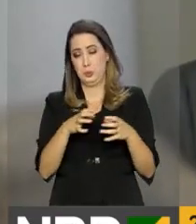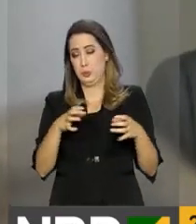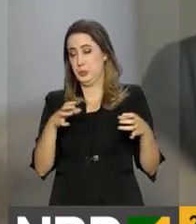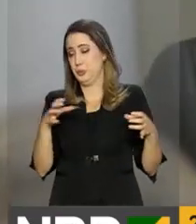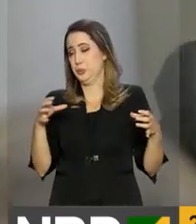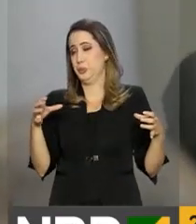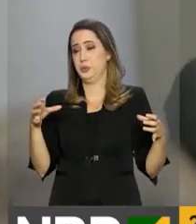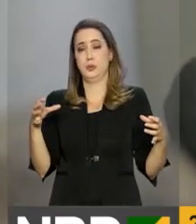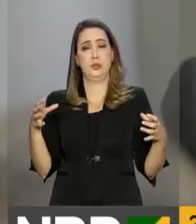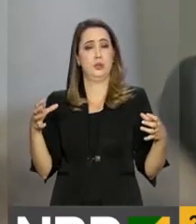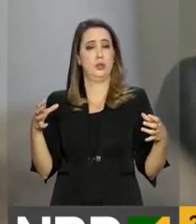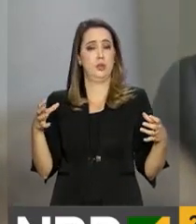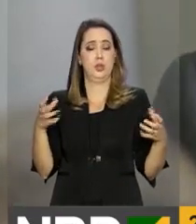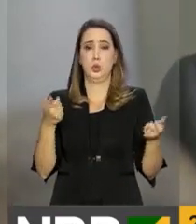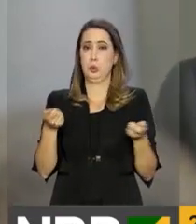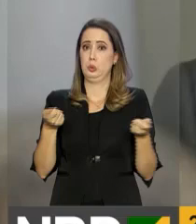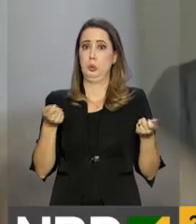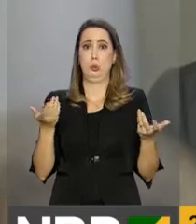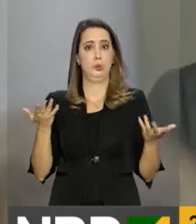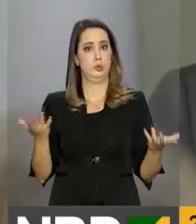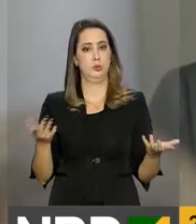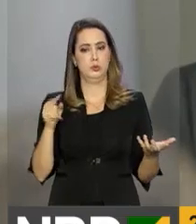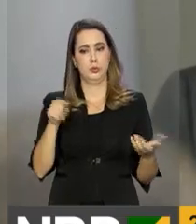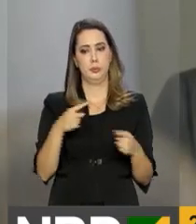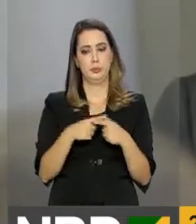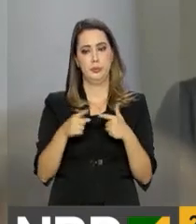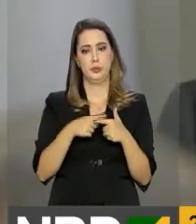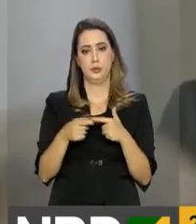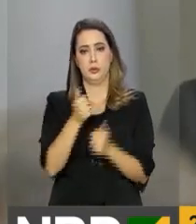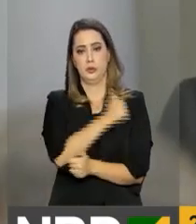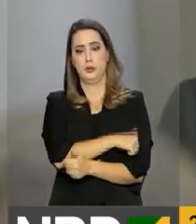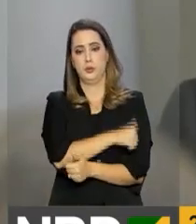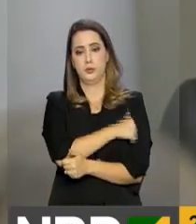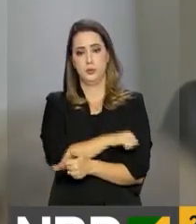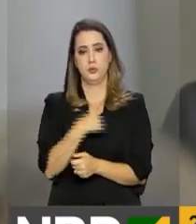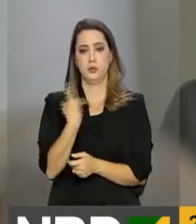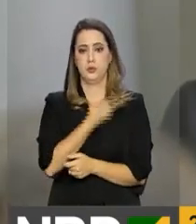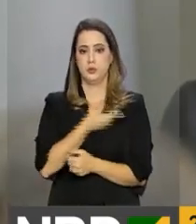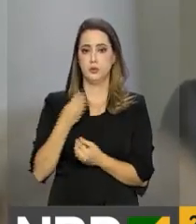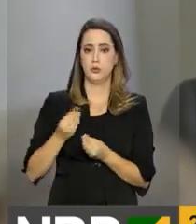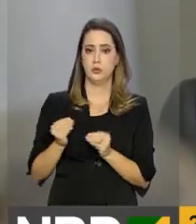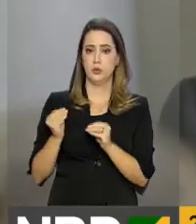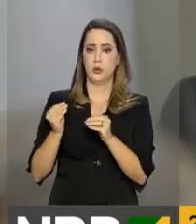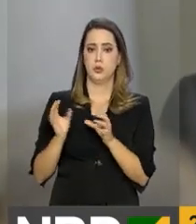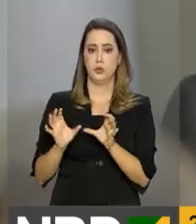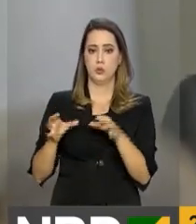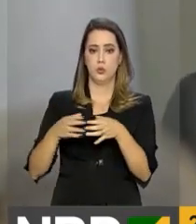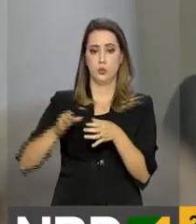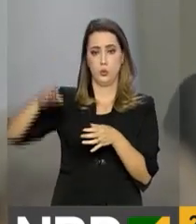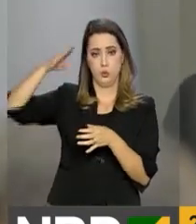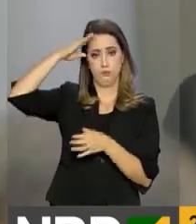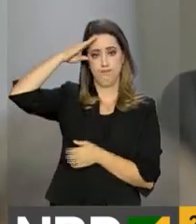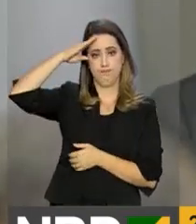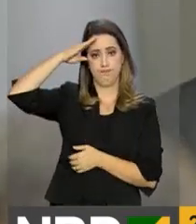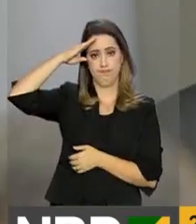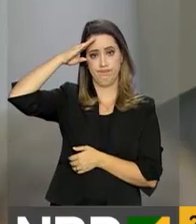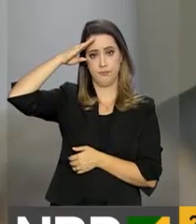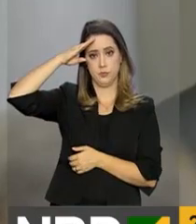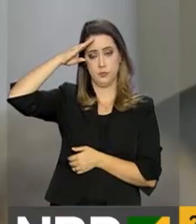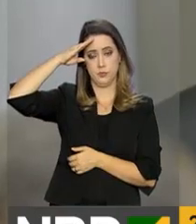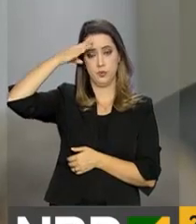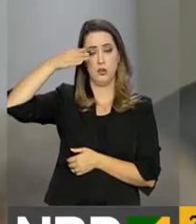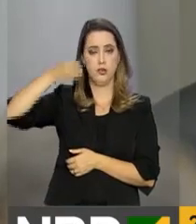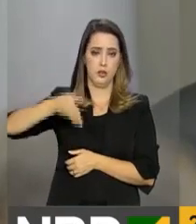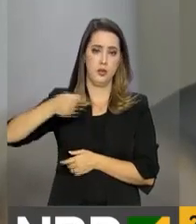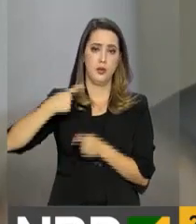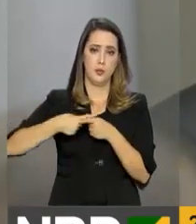assim, incontornável. Porque o Rio de Janeiro, durante muito tempo, nós colocamos lá as Forças Armadas, porque há um preceito